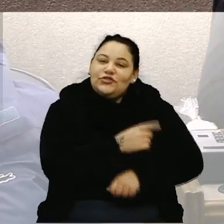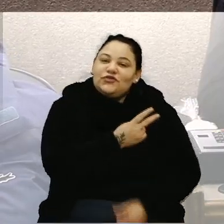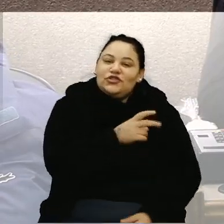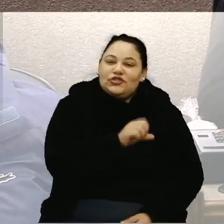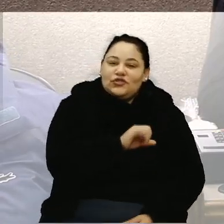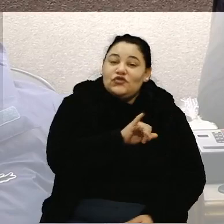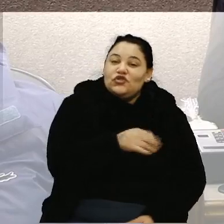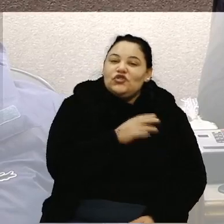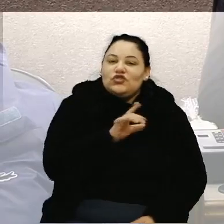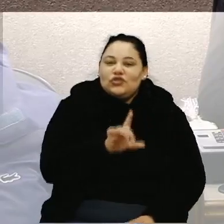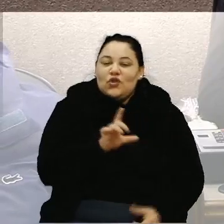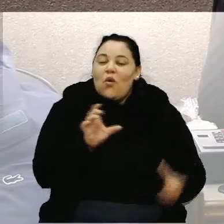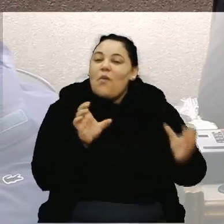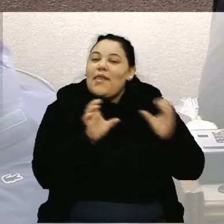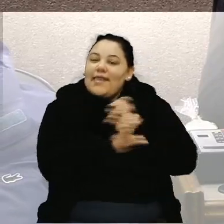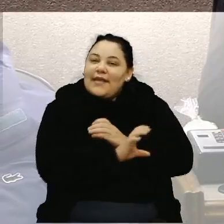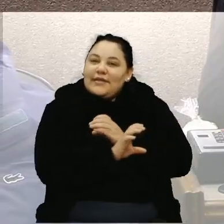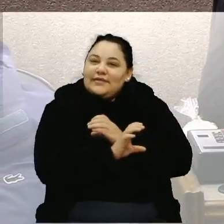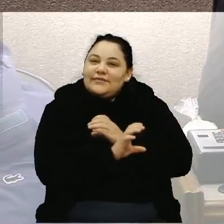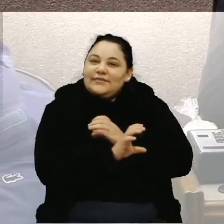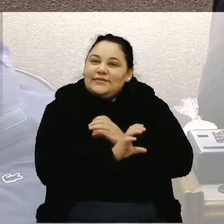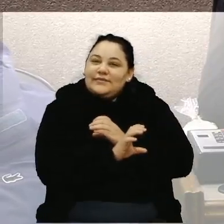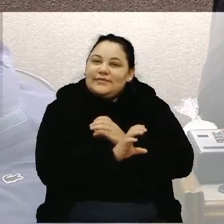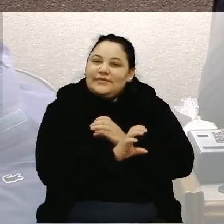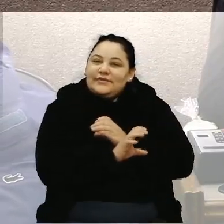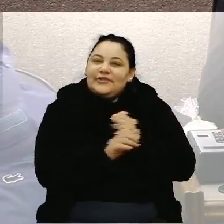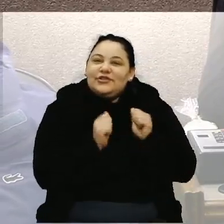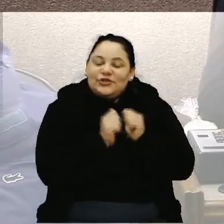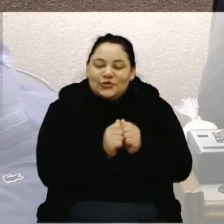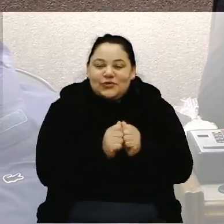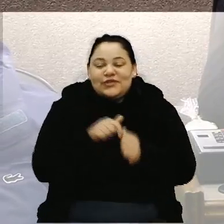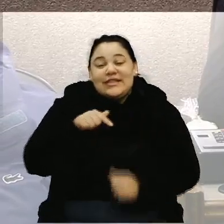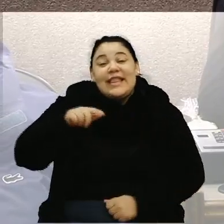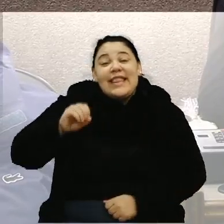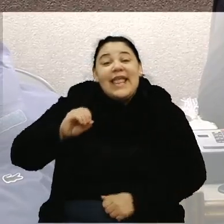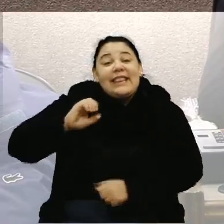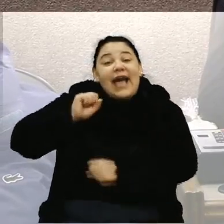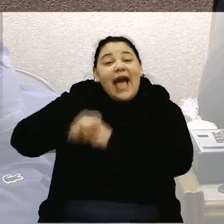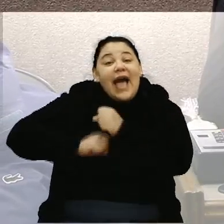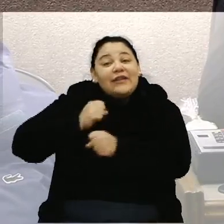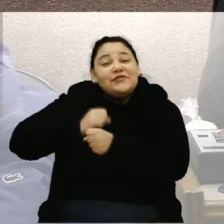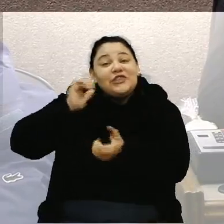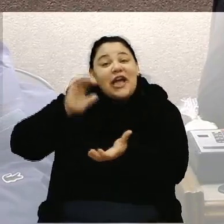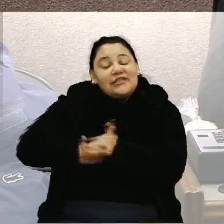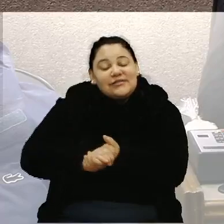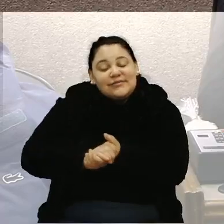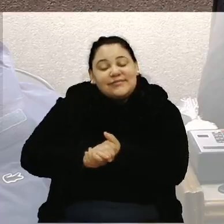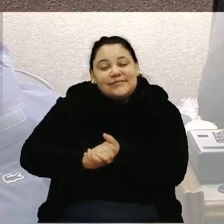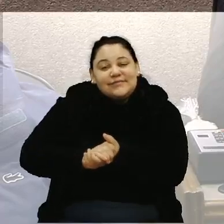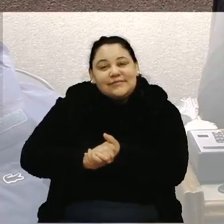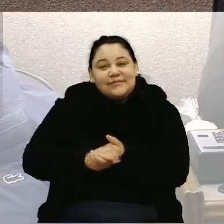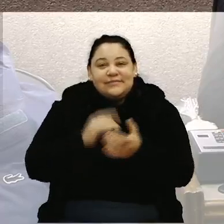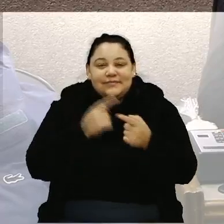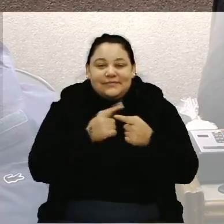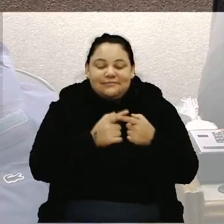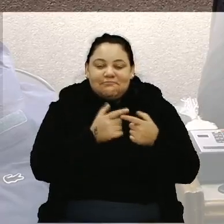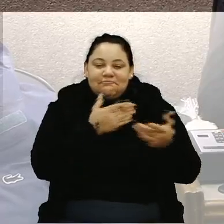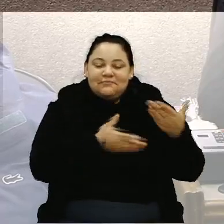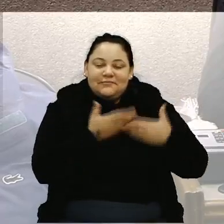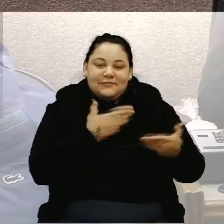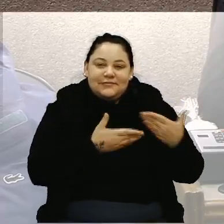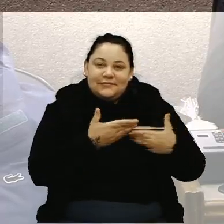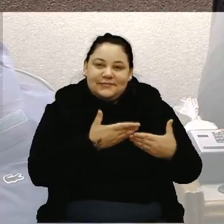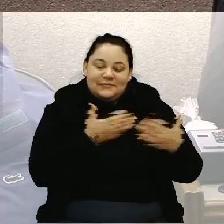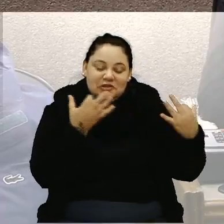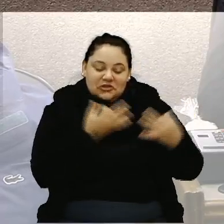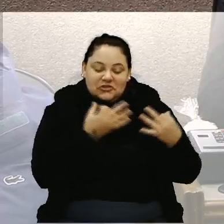julho completaria, com Heredi, 70 anos de casados. Por se tratar de justa homenagem a esse